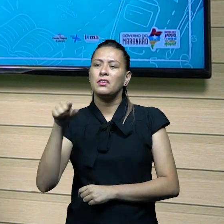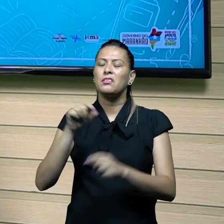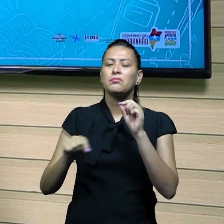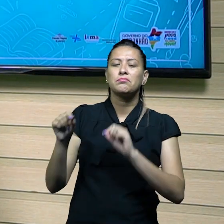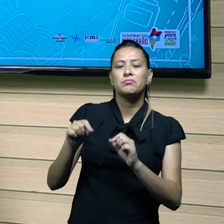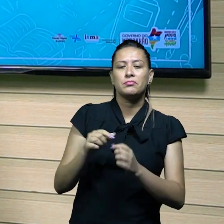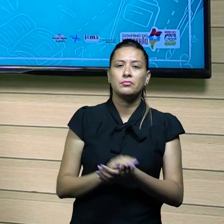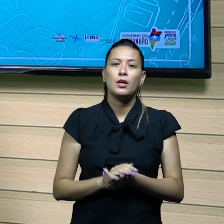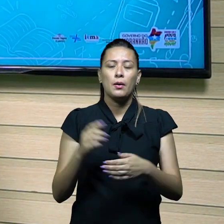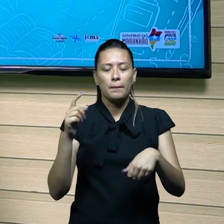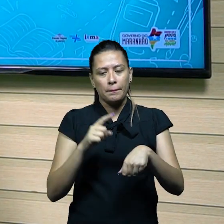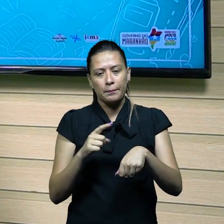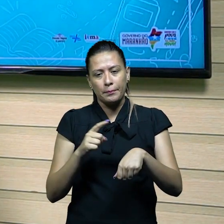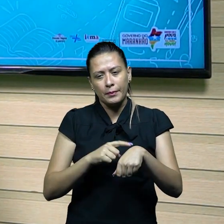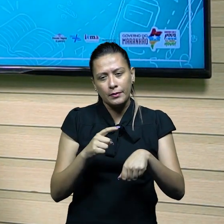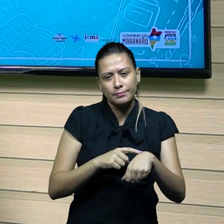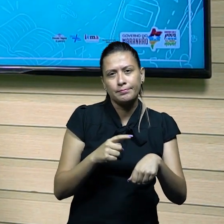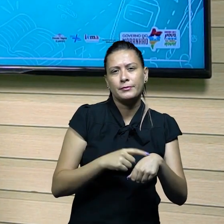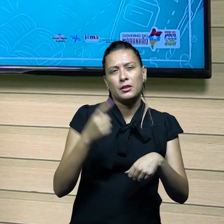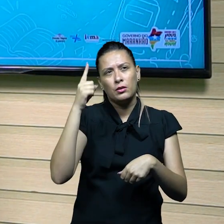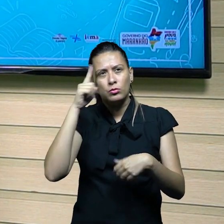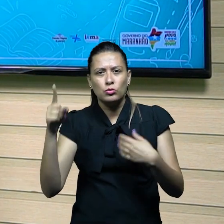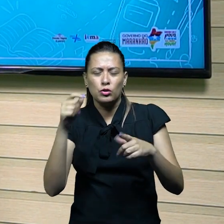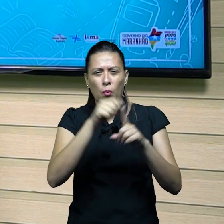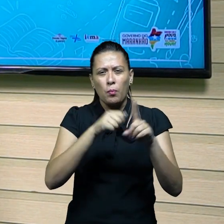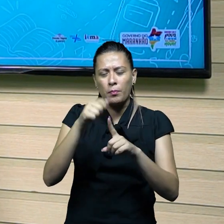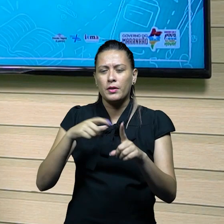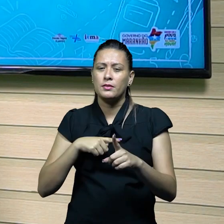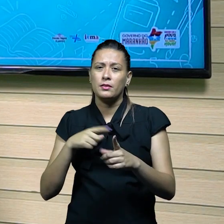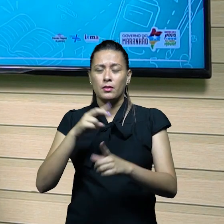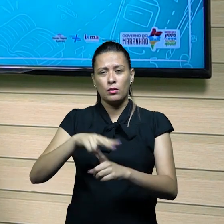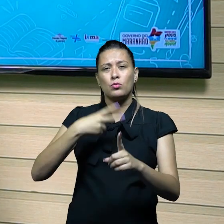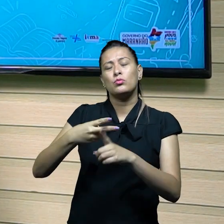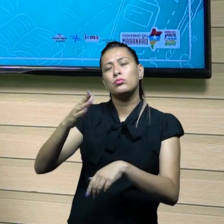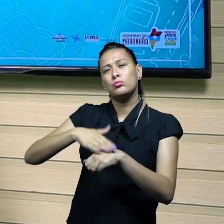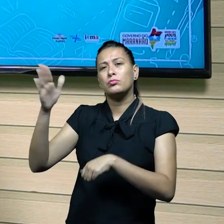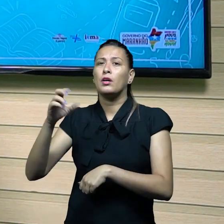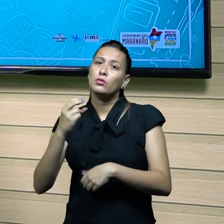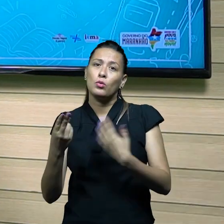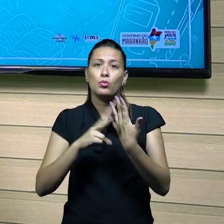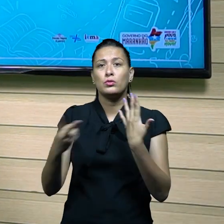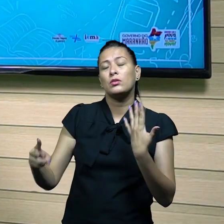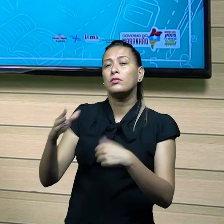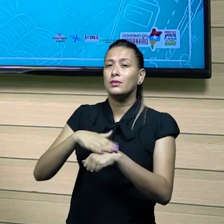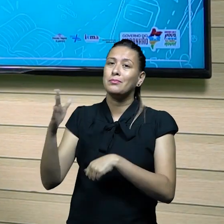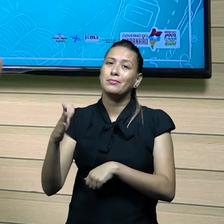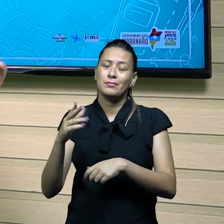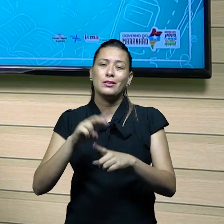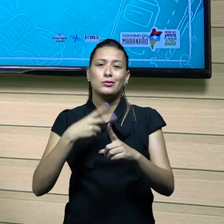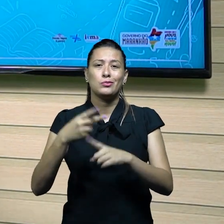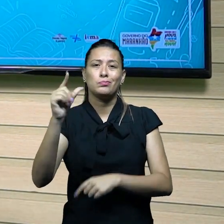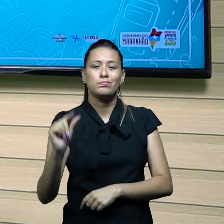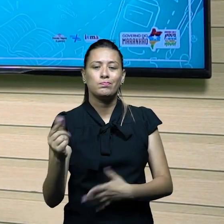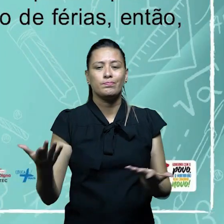lucrar menos, tá bem? Então são os períodos sazonais. Ela não tem aquela rentabilidade constante. Tem período que ela lucra mais, tem período que ela